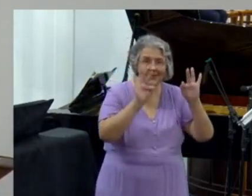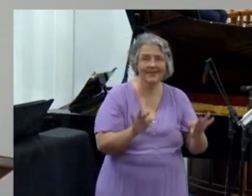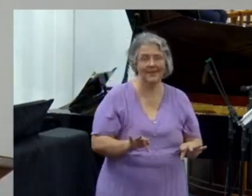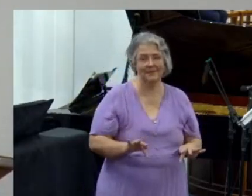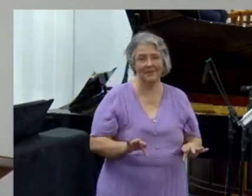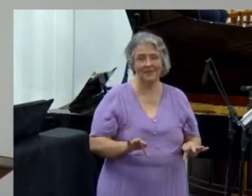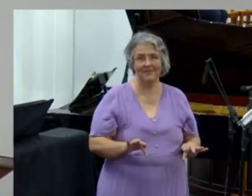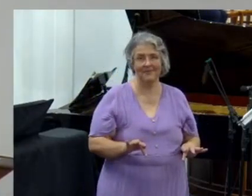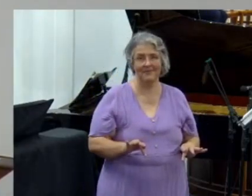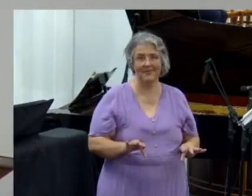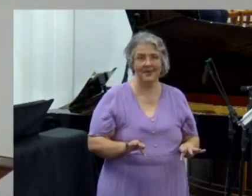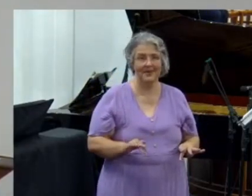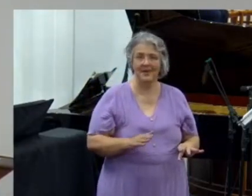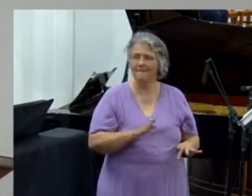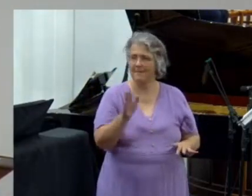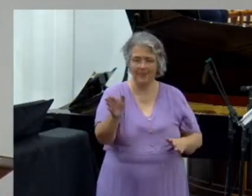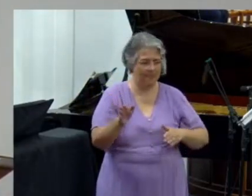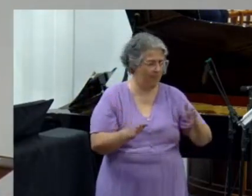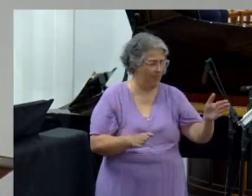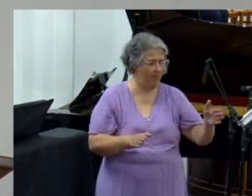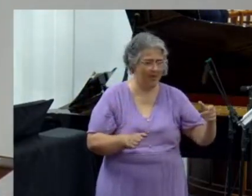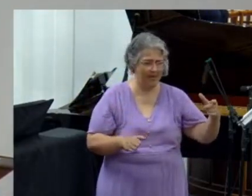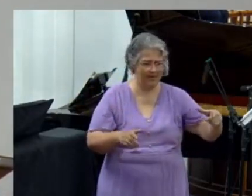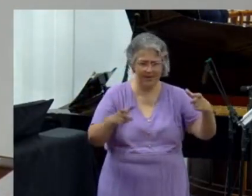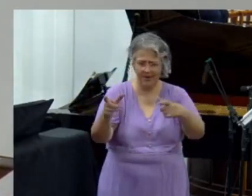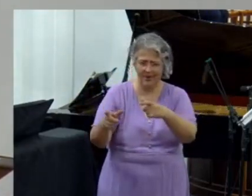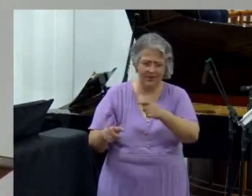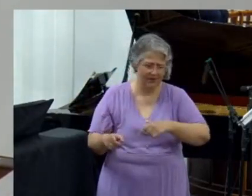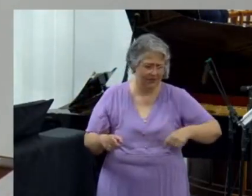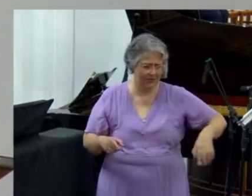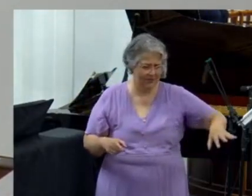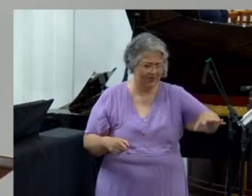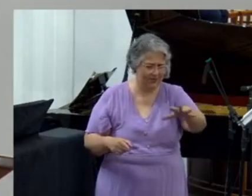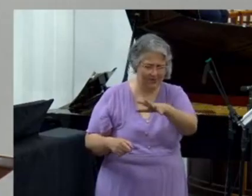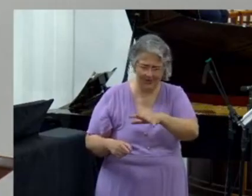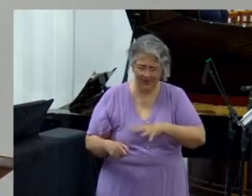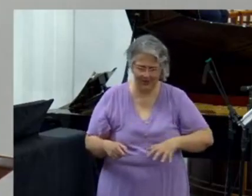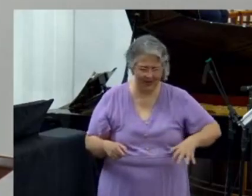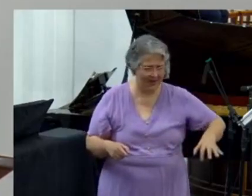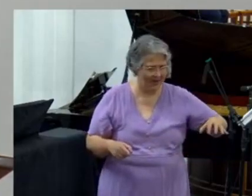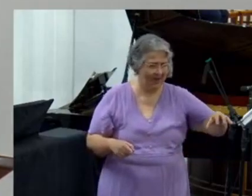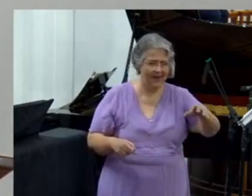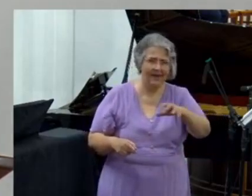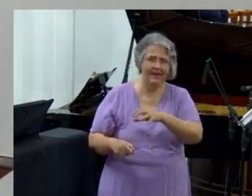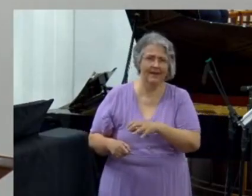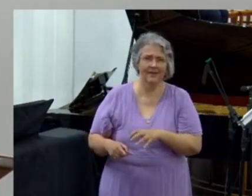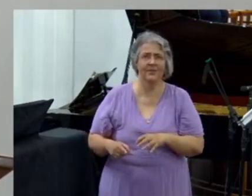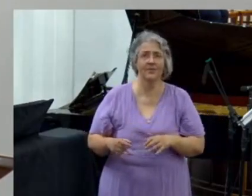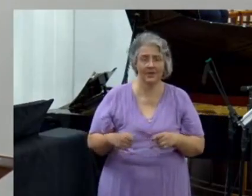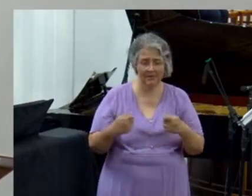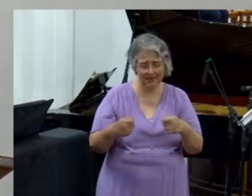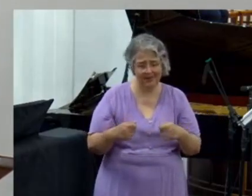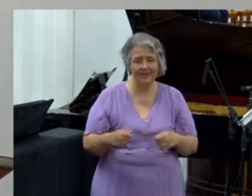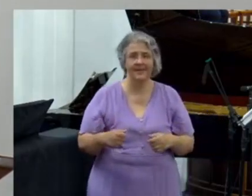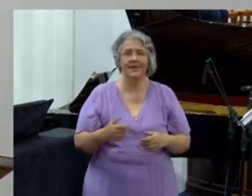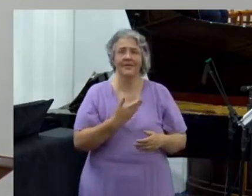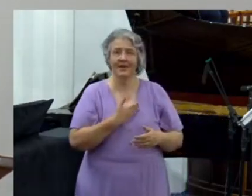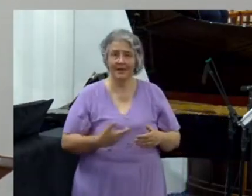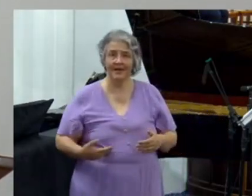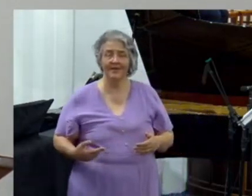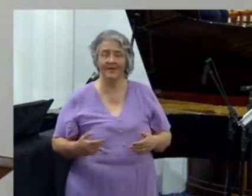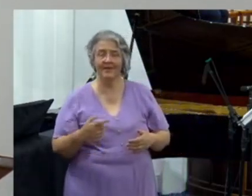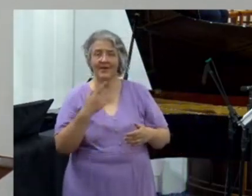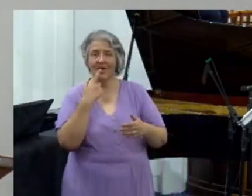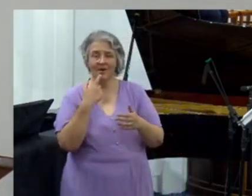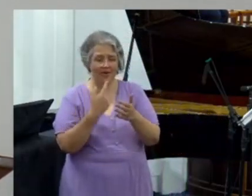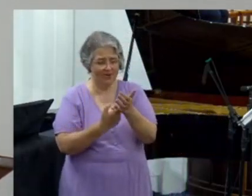então, nos outros lugares, os rituais adequados sendo feitos para que, pelo menos uma vez por ano, ao se colocar o sangue